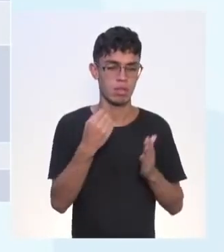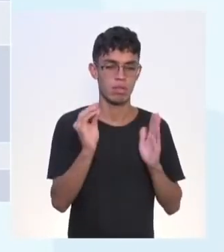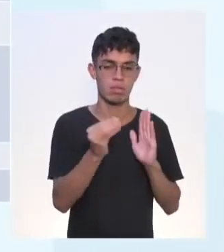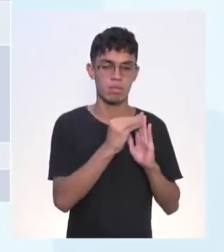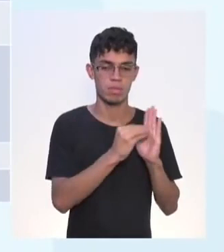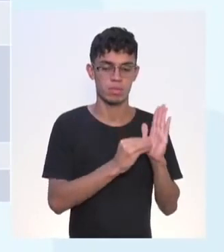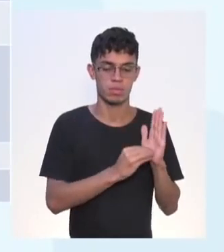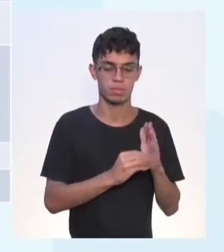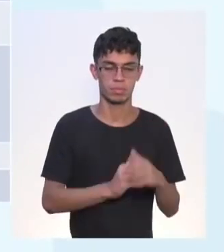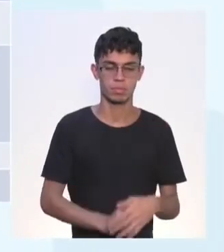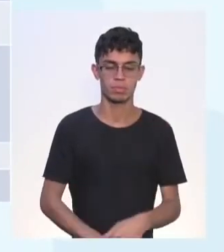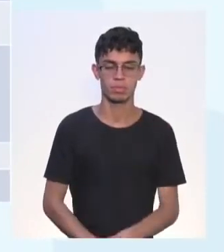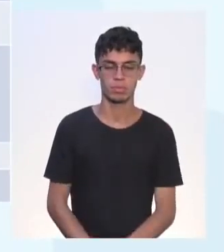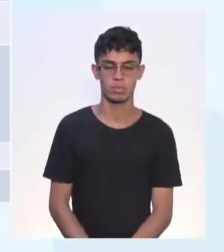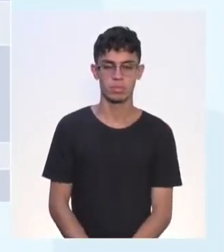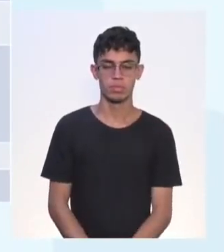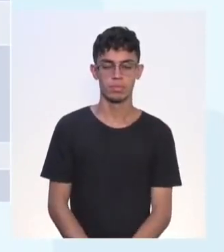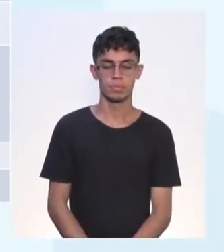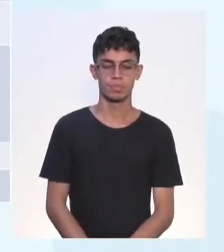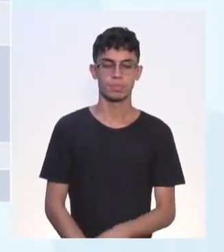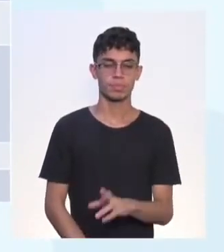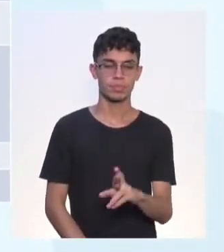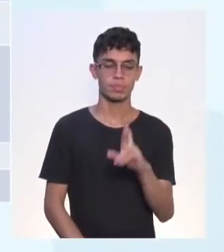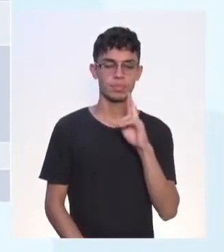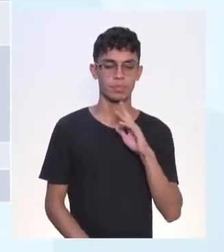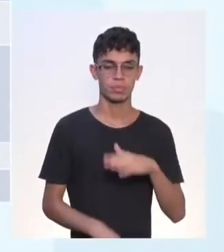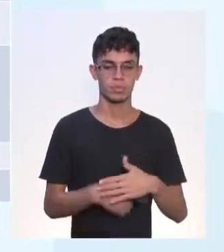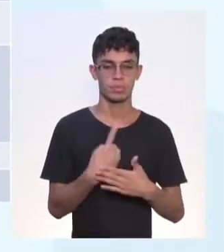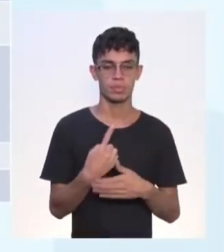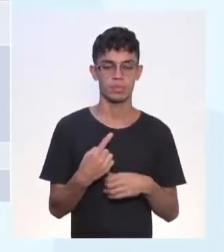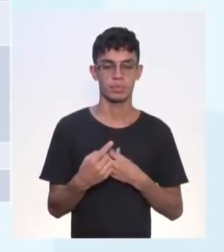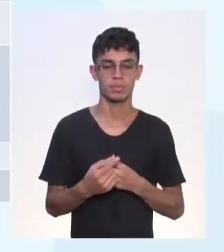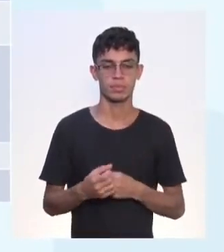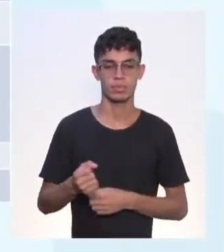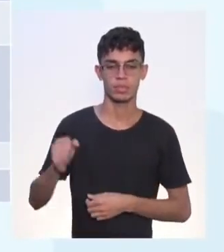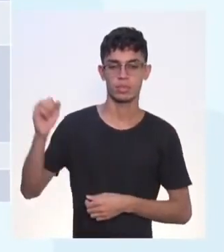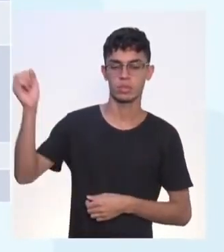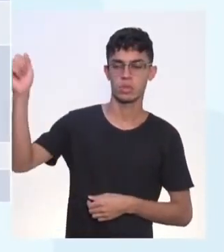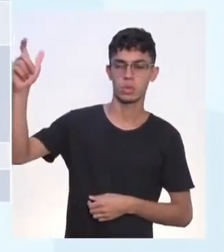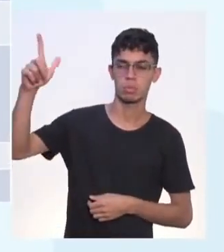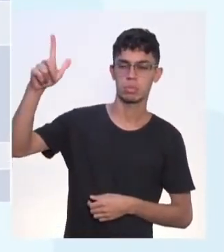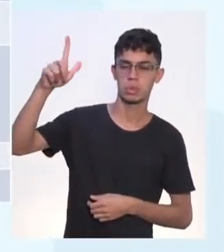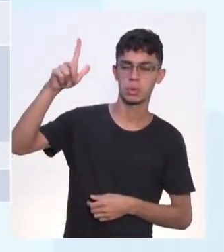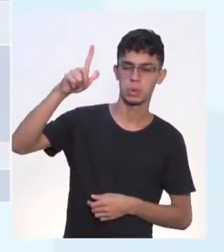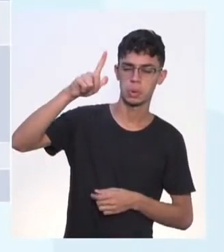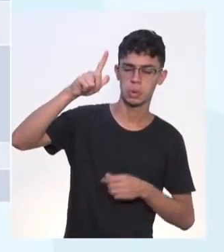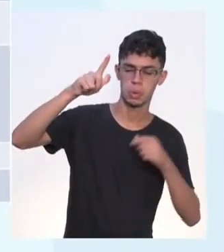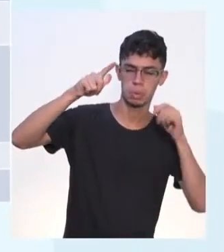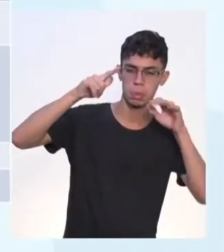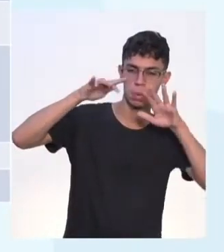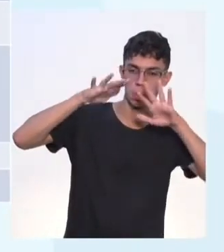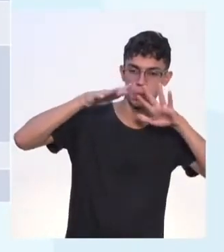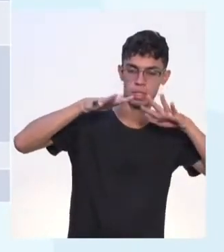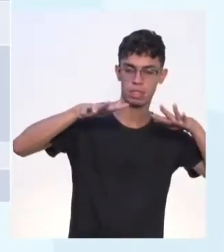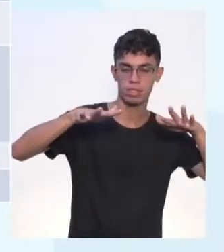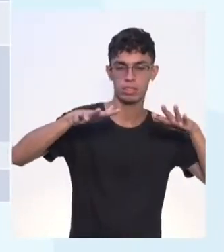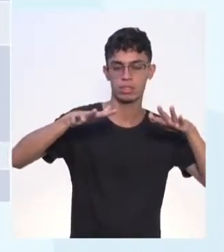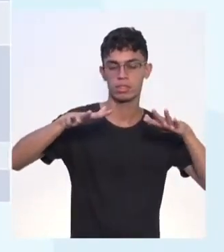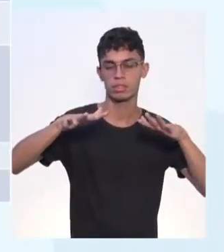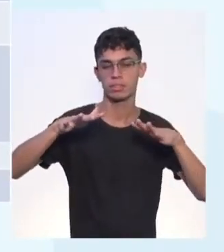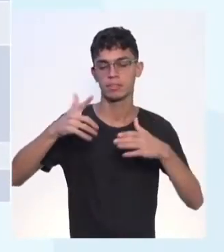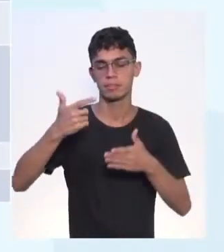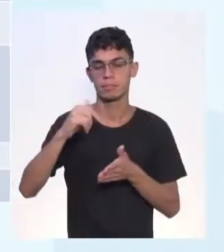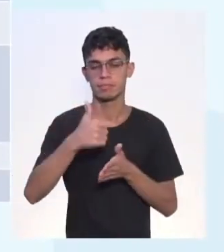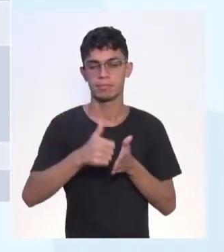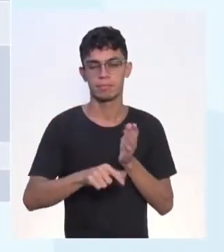Tá? Vamos ver o que eles respondem. O primeiro está lá, ó, o sol cobre. Será que a gente consegue